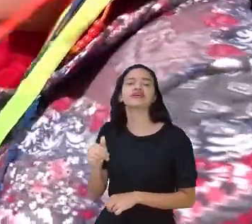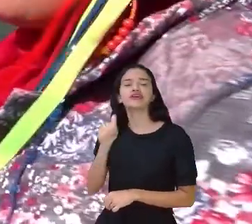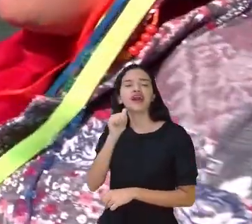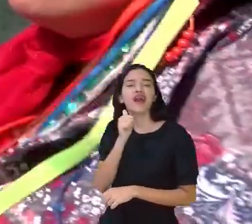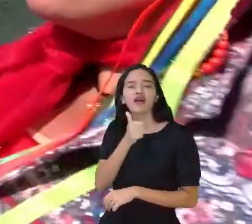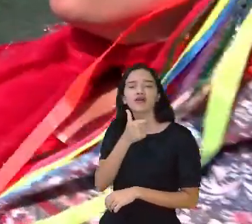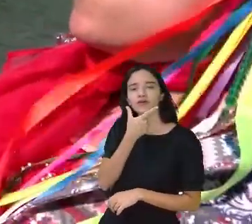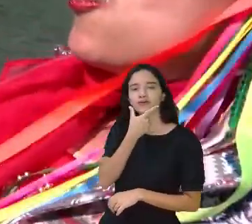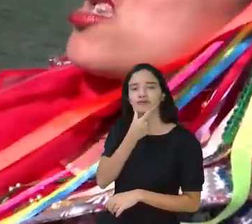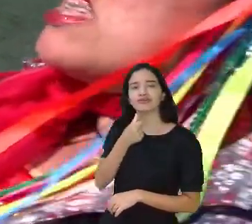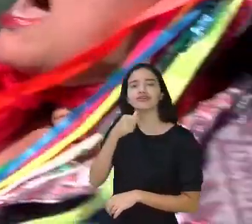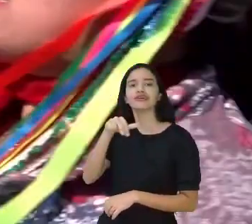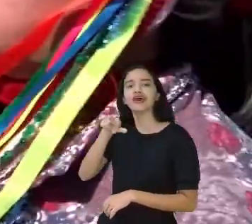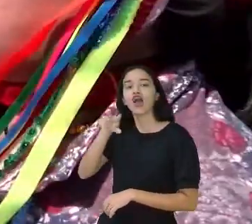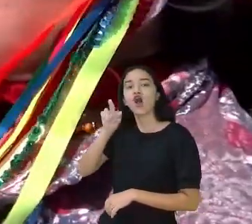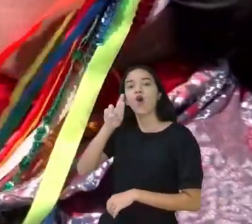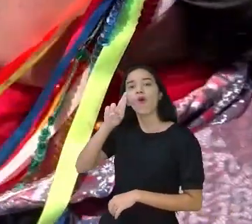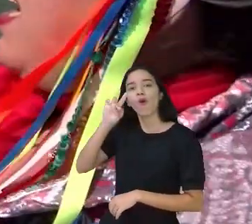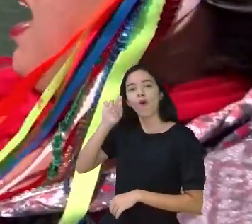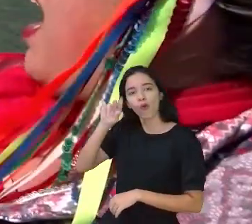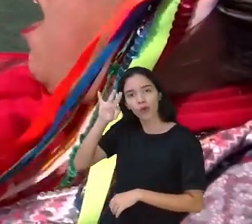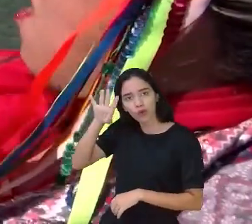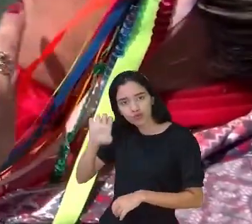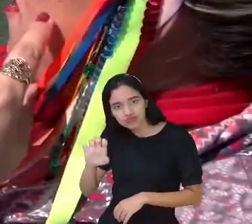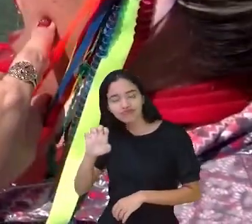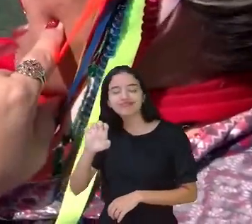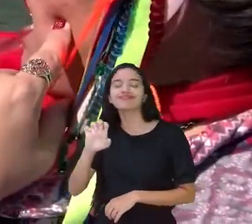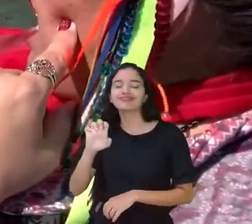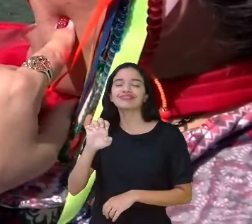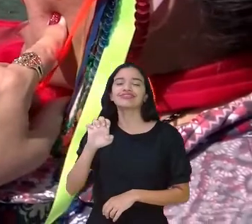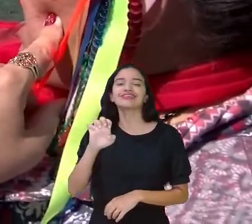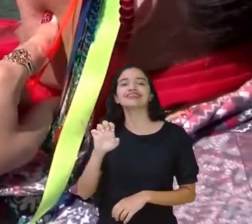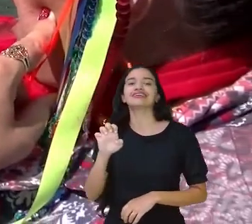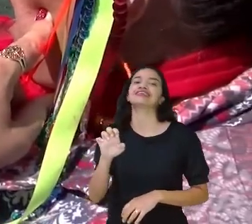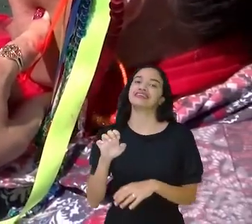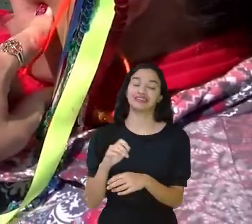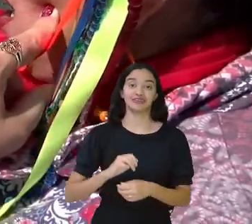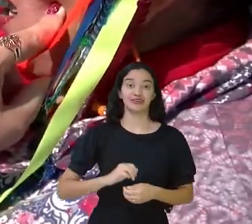Alves. Ah, Ruth da Silva Álvares.